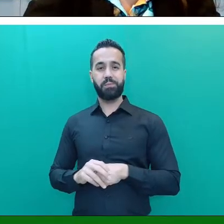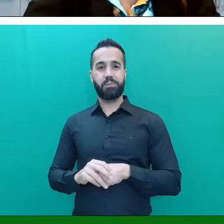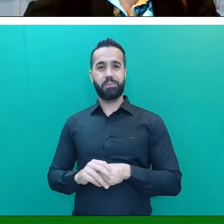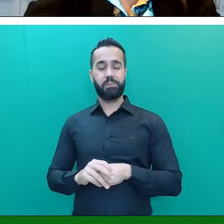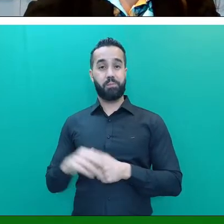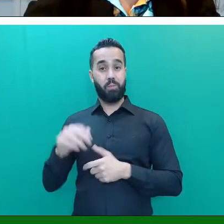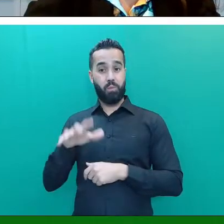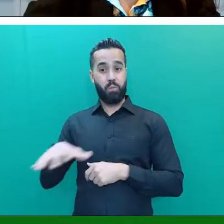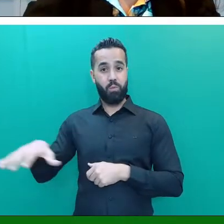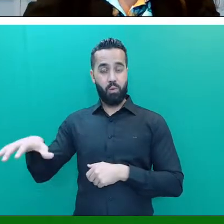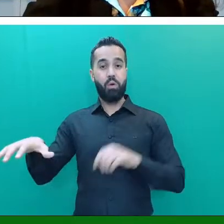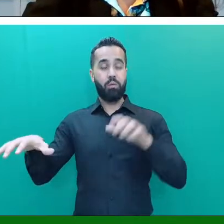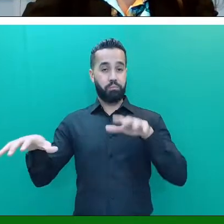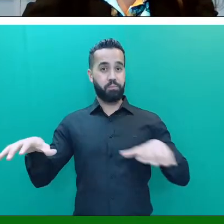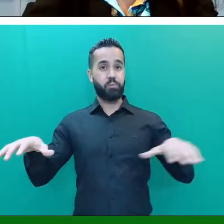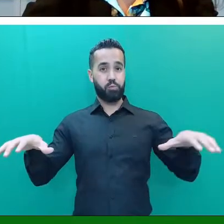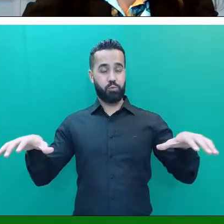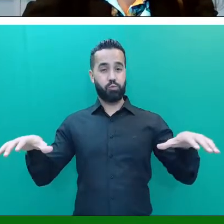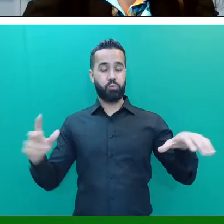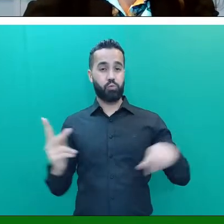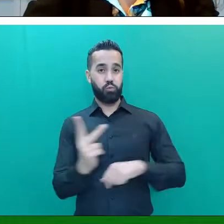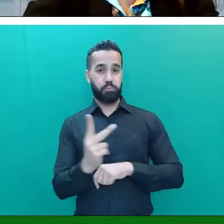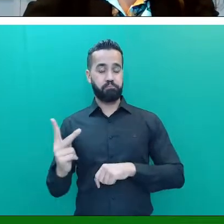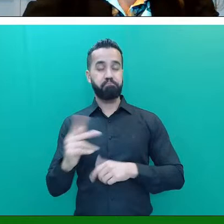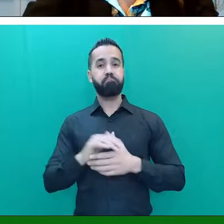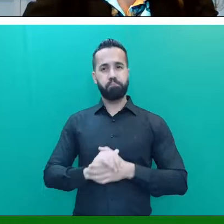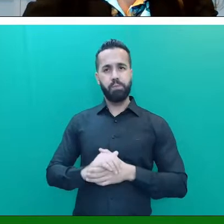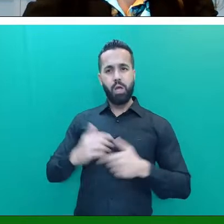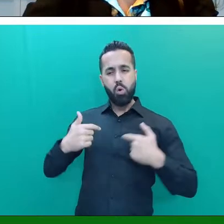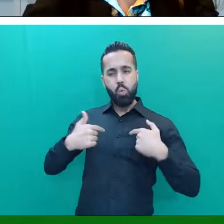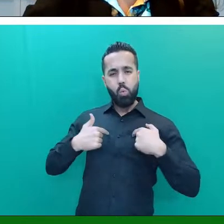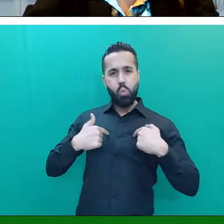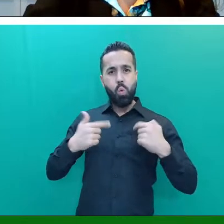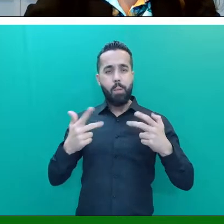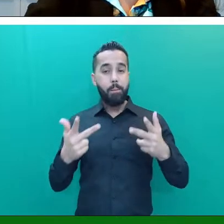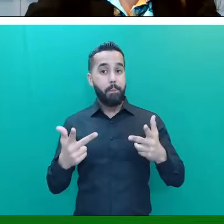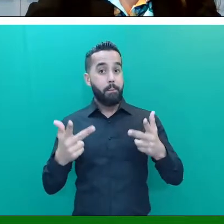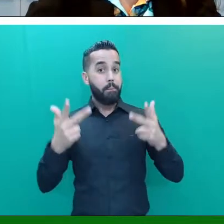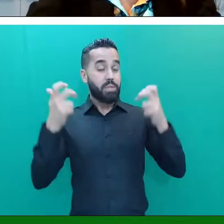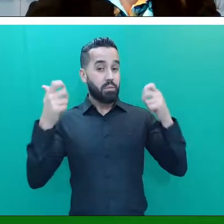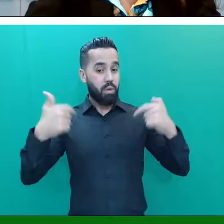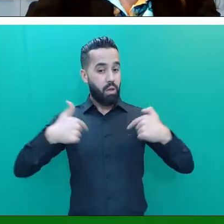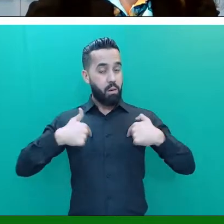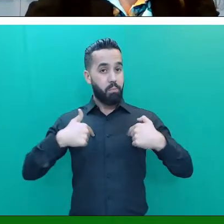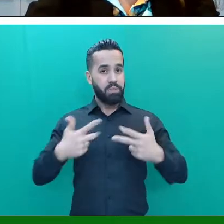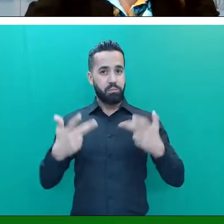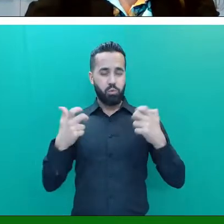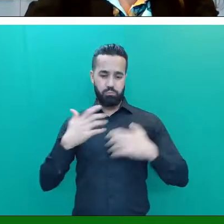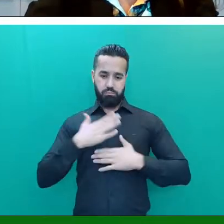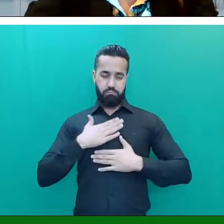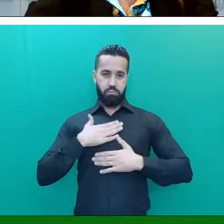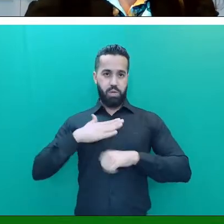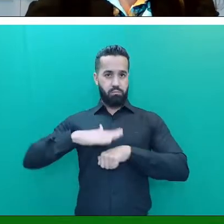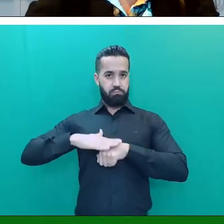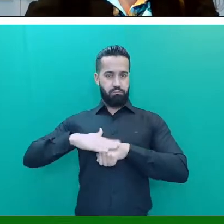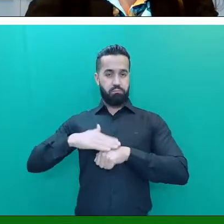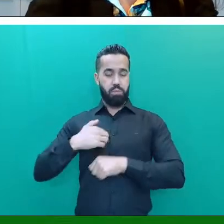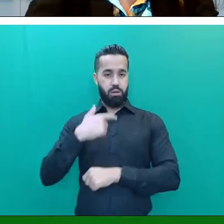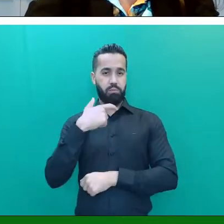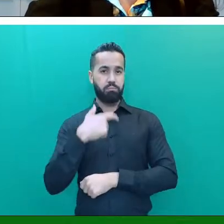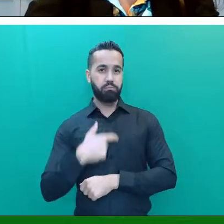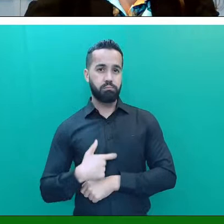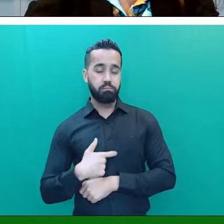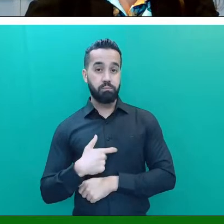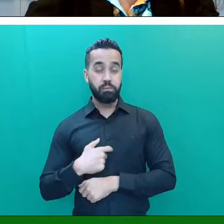para uma série de coisas. Eu notei, mas é uma impressão também, não sei se tem algum lastro